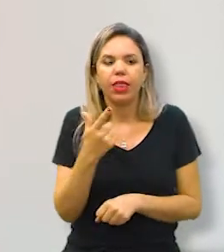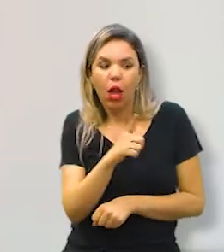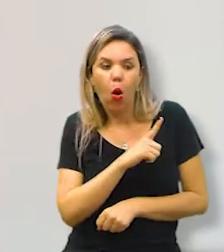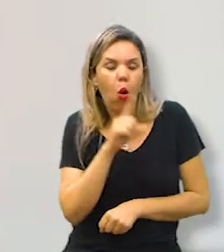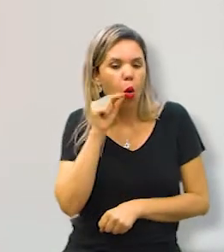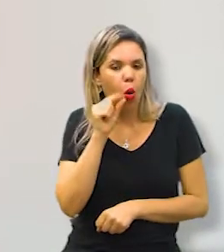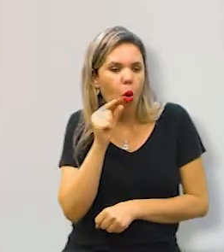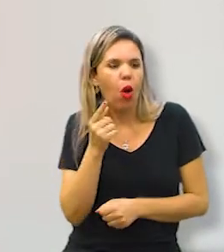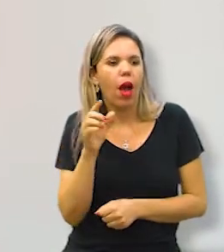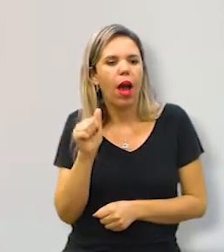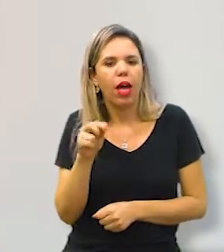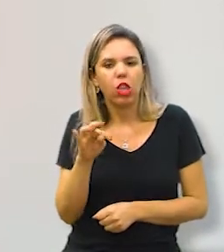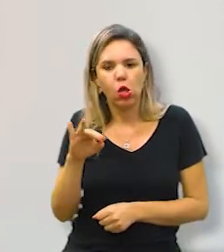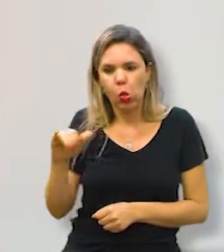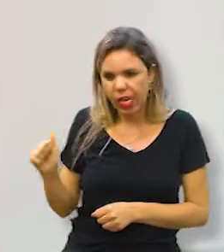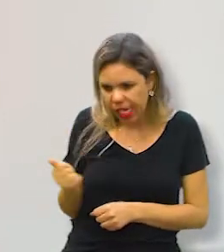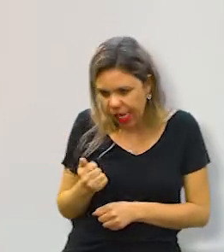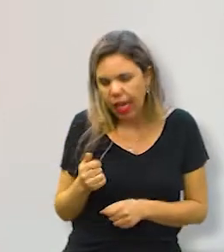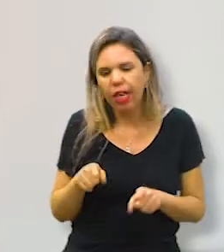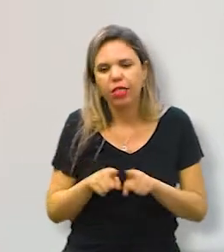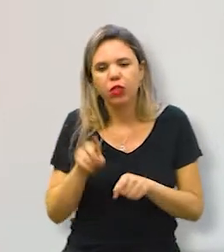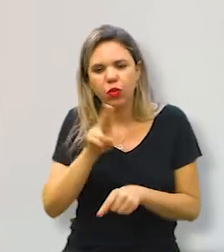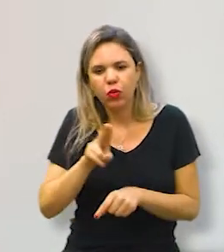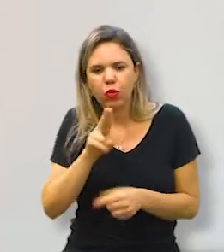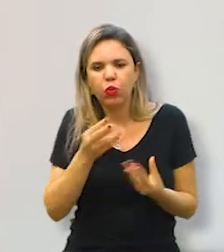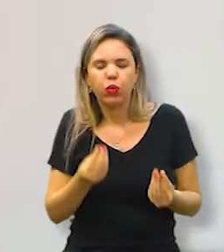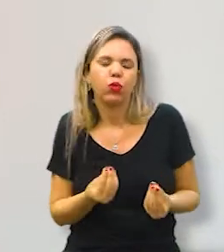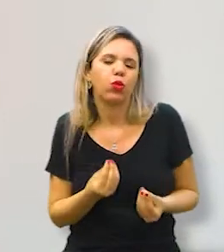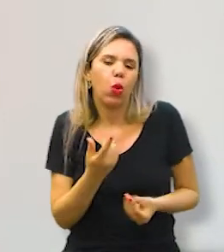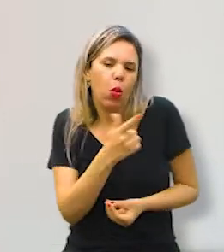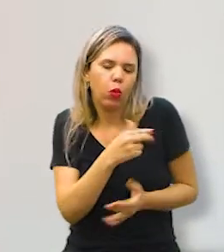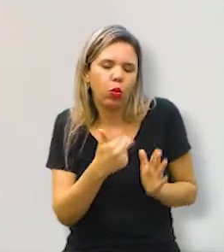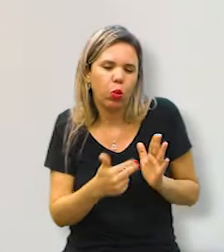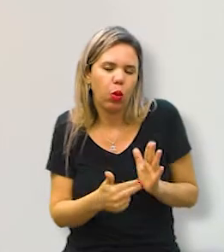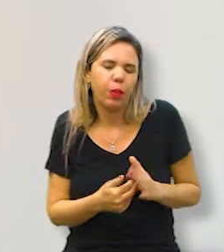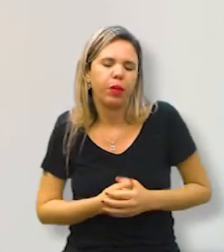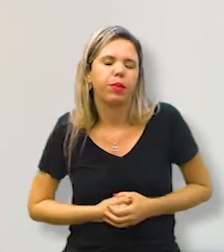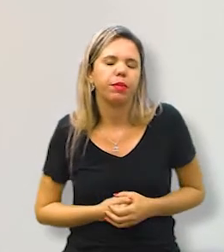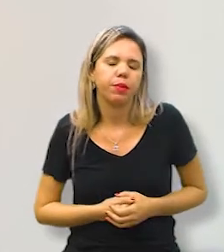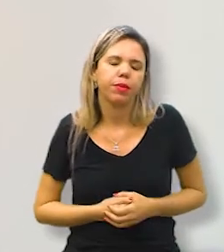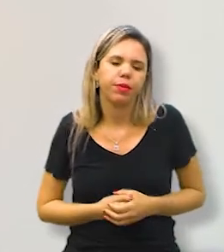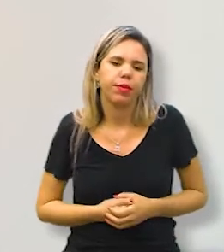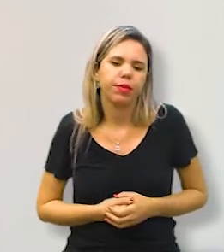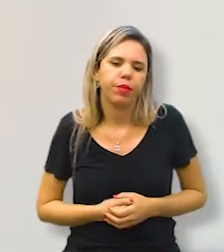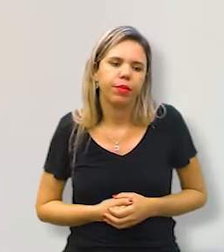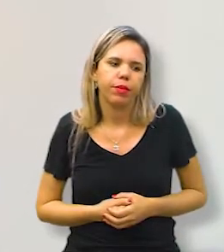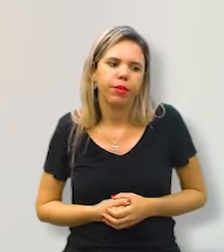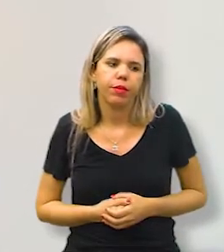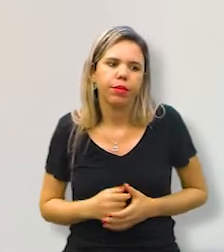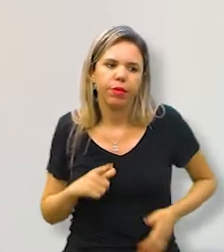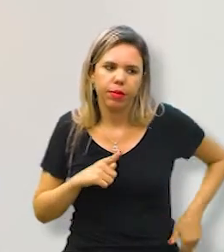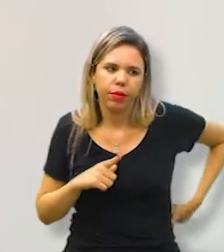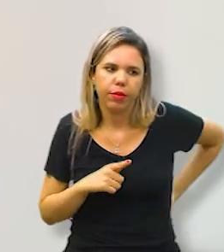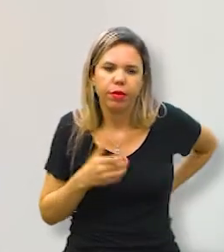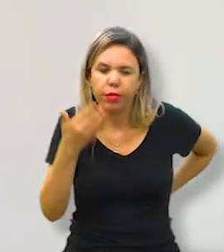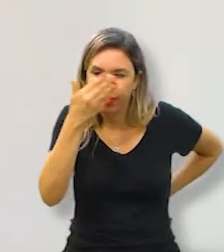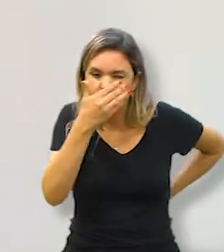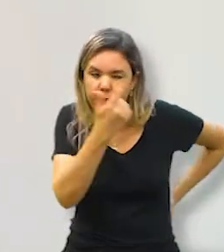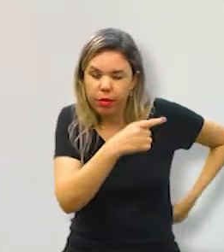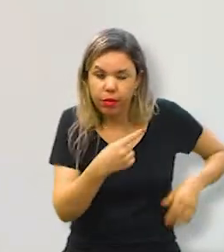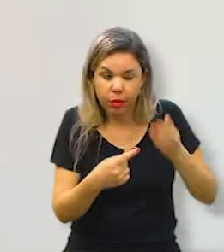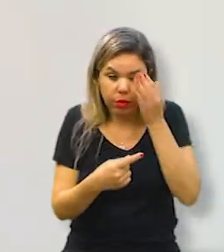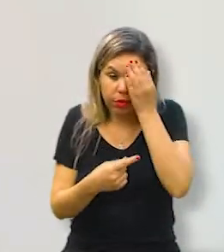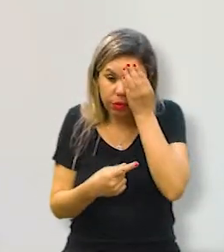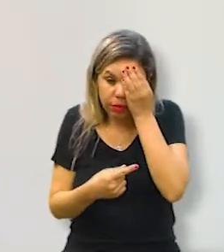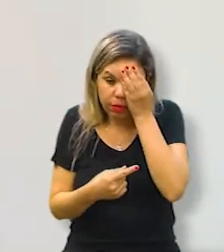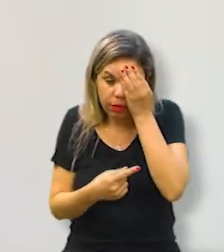está sendo muito utilizada. Temos o Égua, que inclusive ela não enxerga de um olho, ela